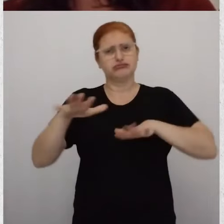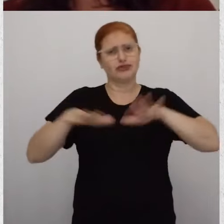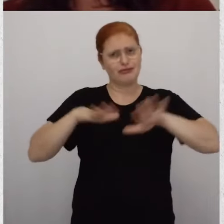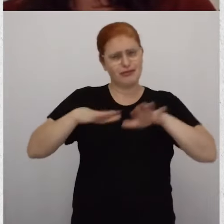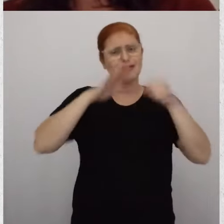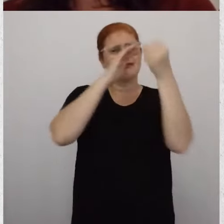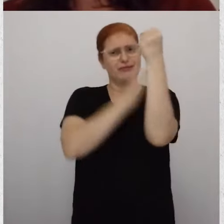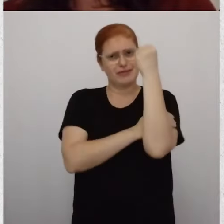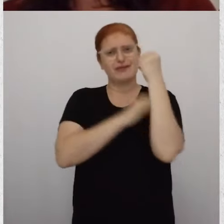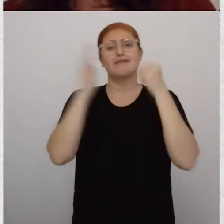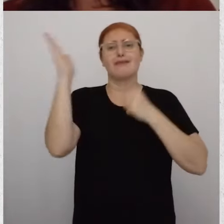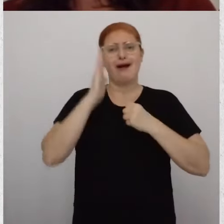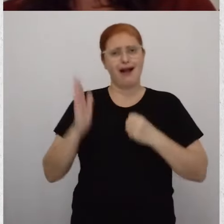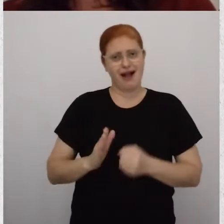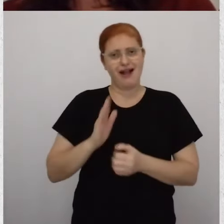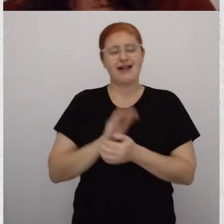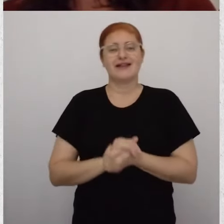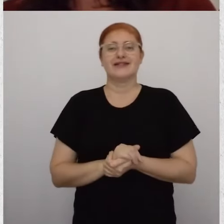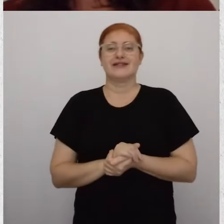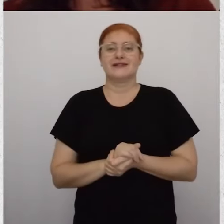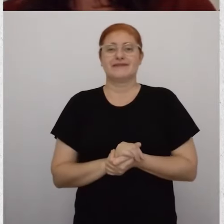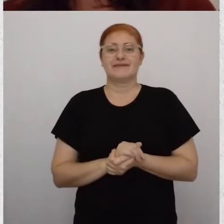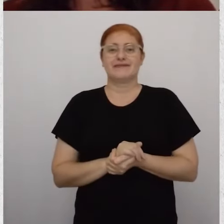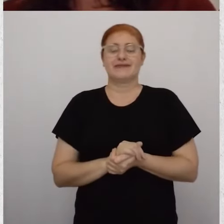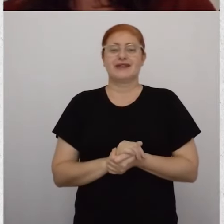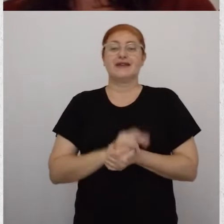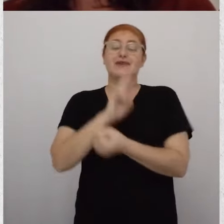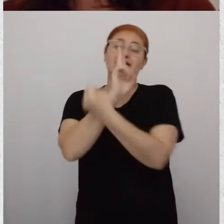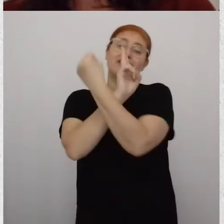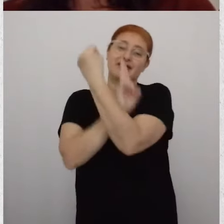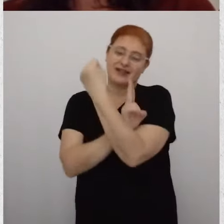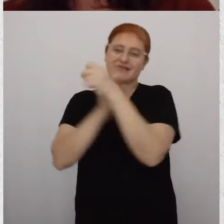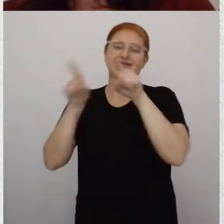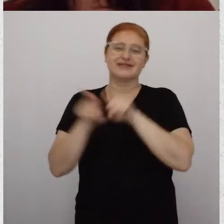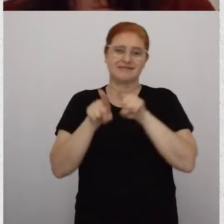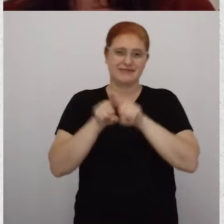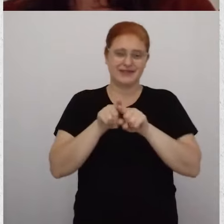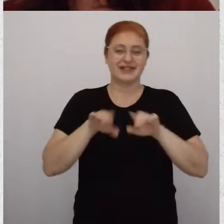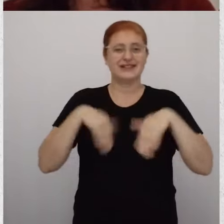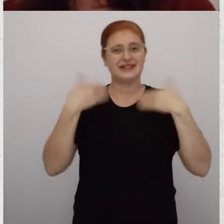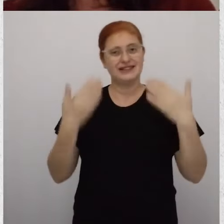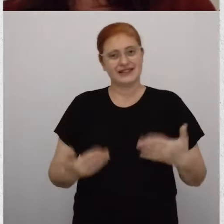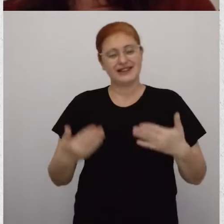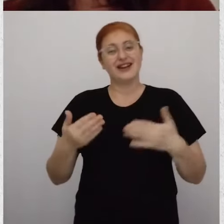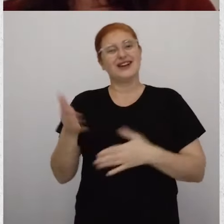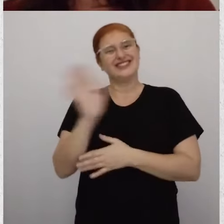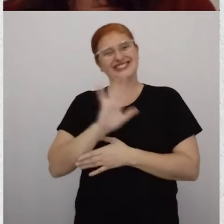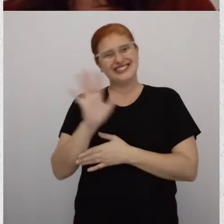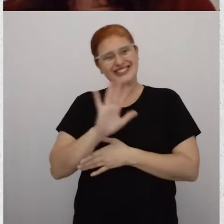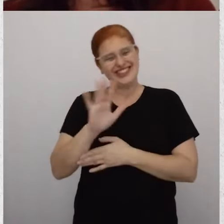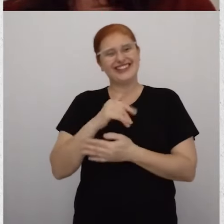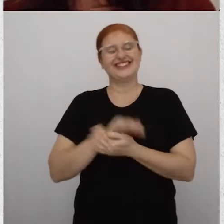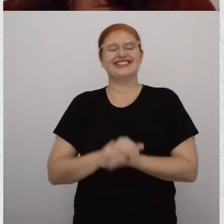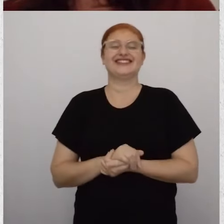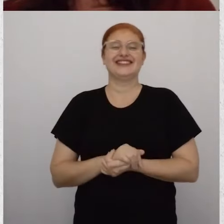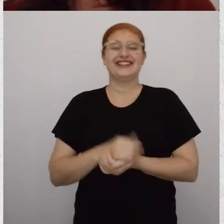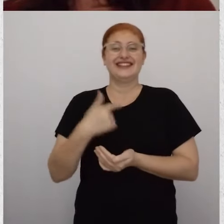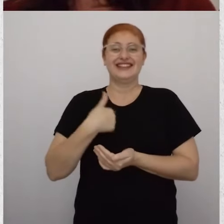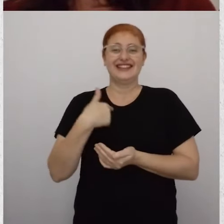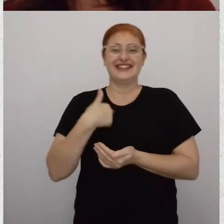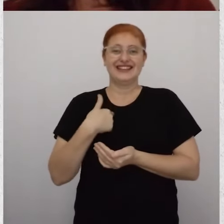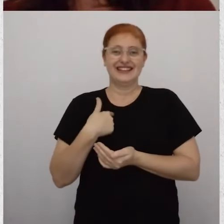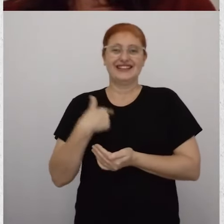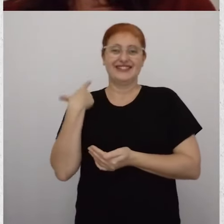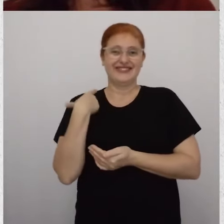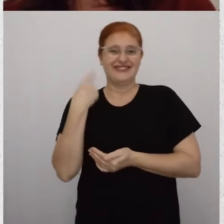movimento feminista brasileiro e para a Universidade Livre também. Então, dá o teu tchau aí que eu vou fechando